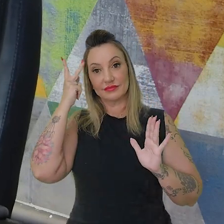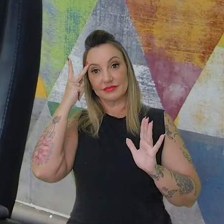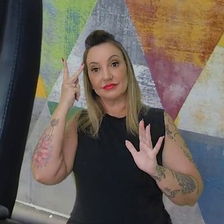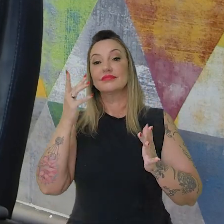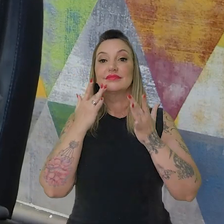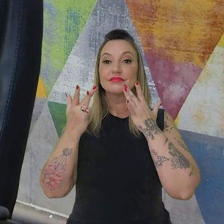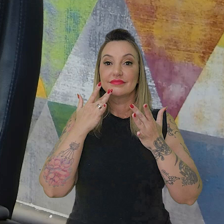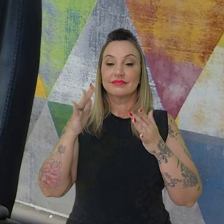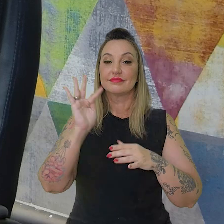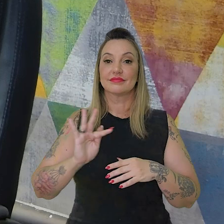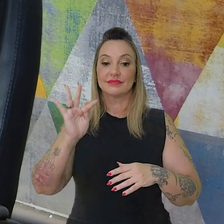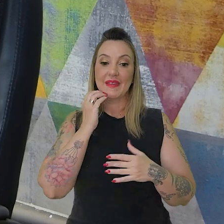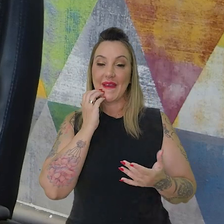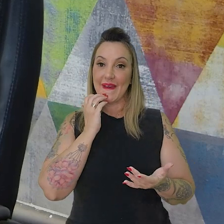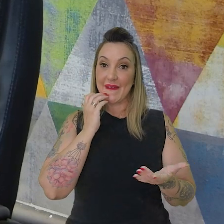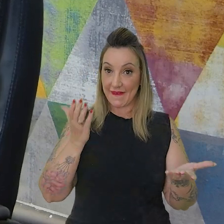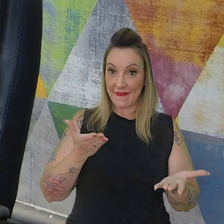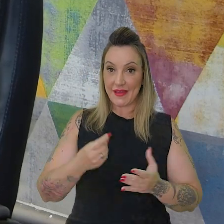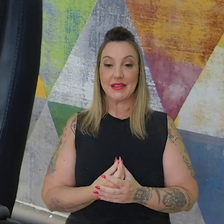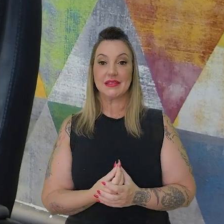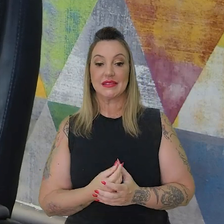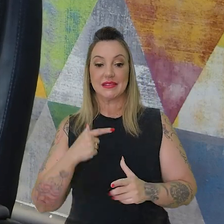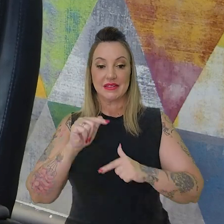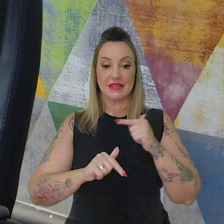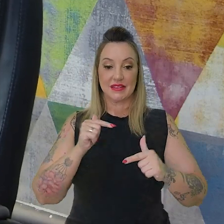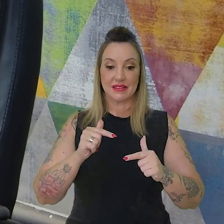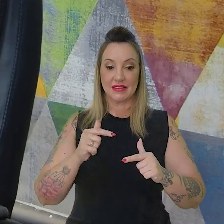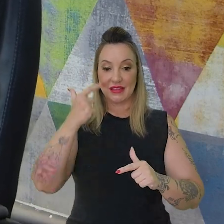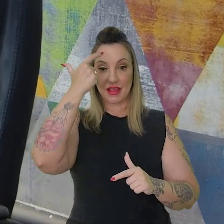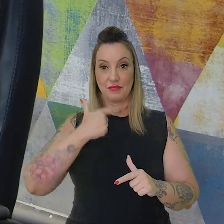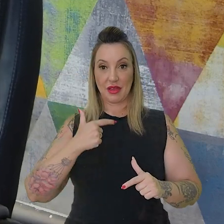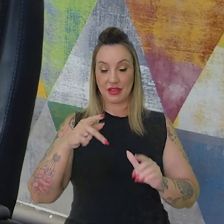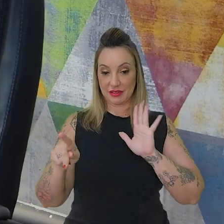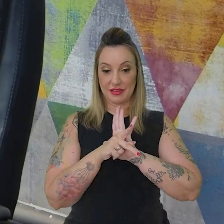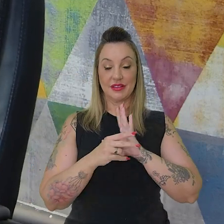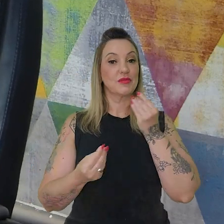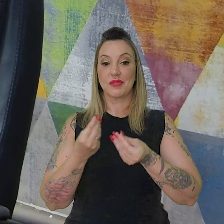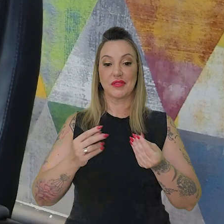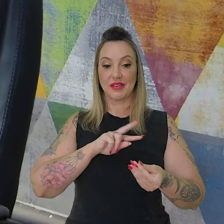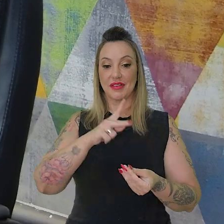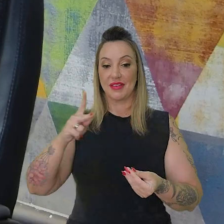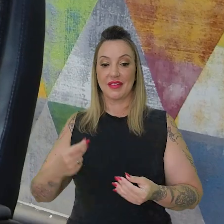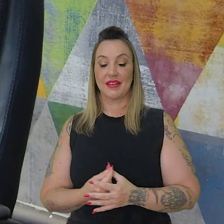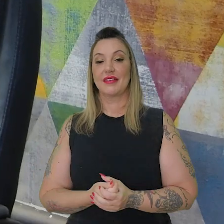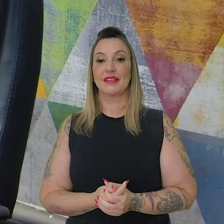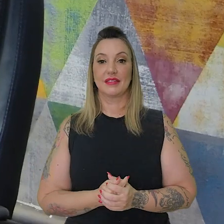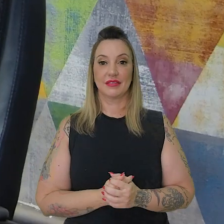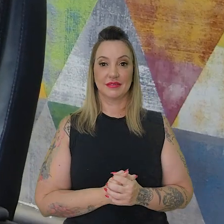artes cênicas E aí agora tá trabalhando com imagem pessoal como que é tudo